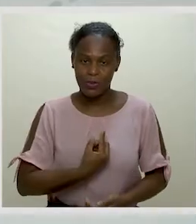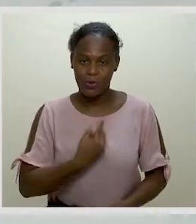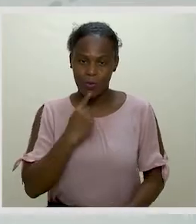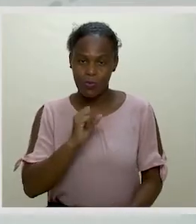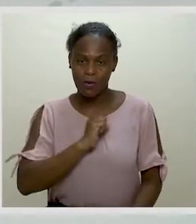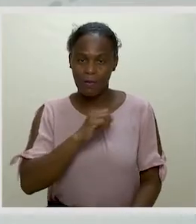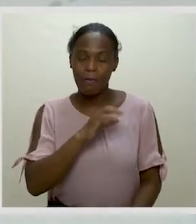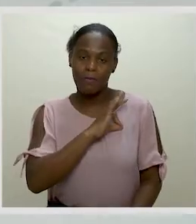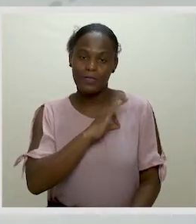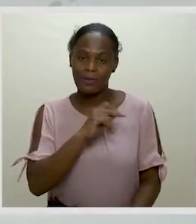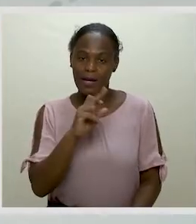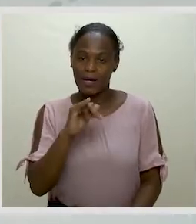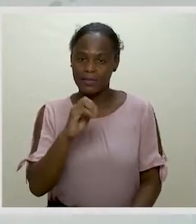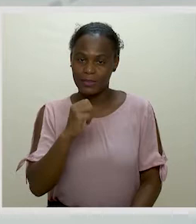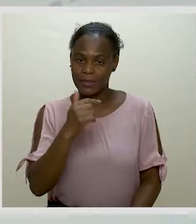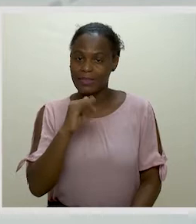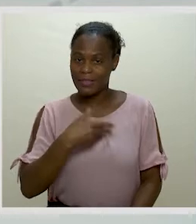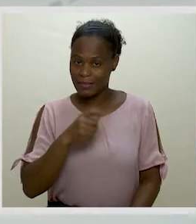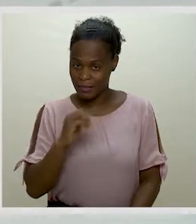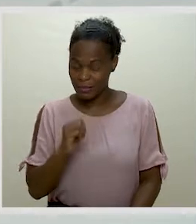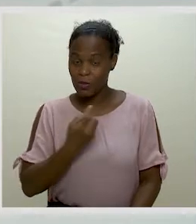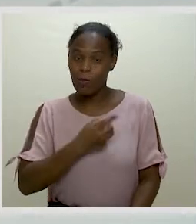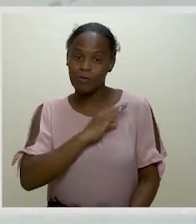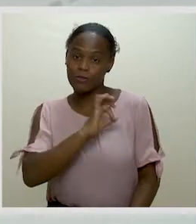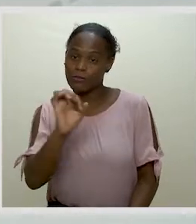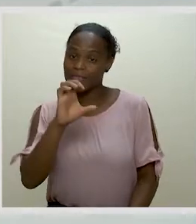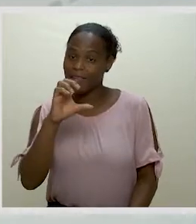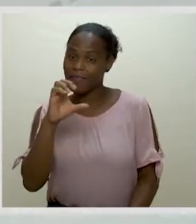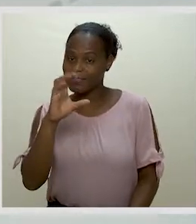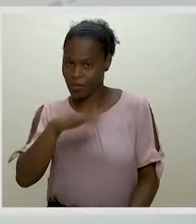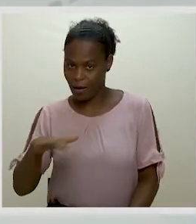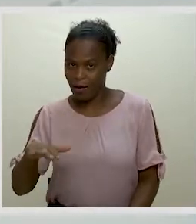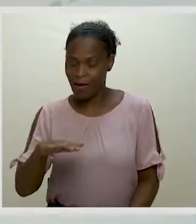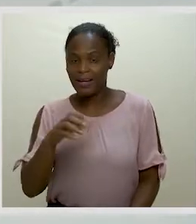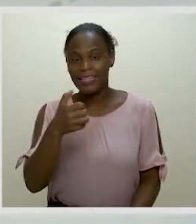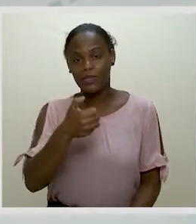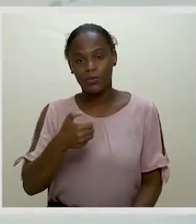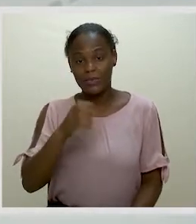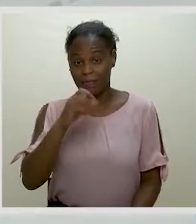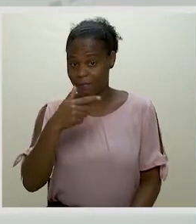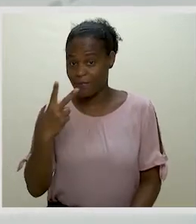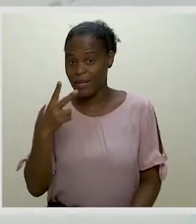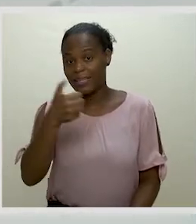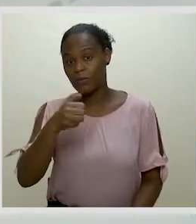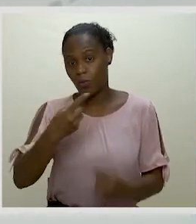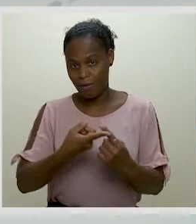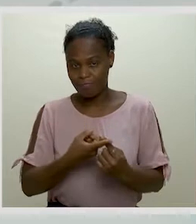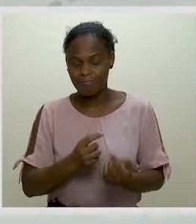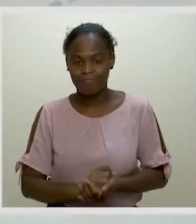Eu sou o professor Aristides Cabral, sou o vosso professor das Ciências da Terra e da Vida, quinto ano de